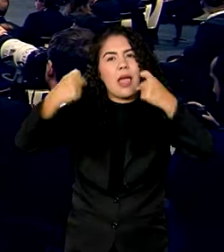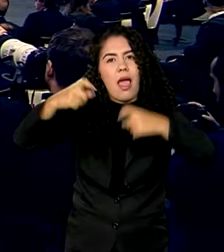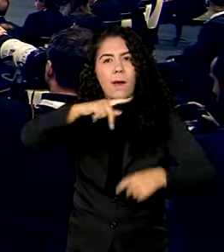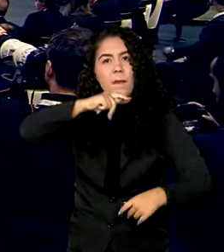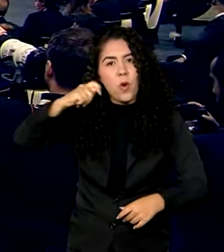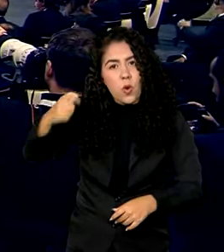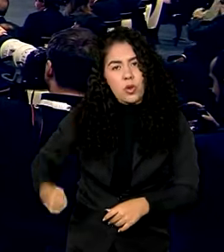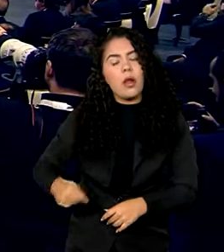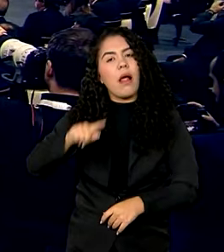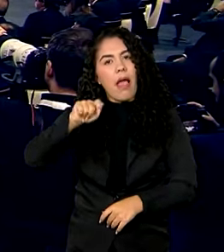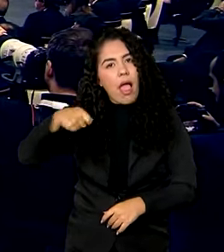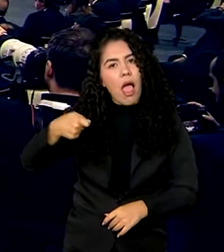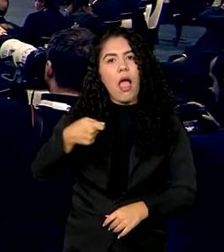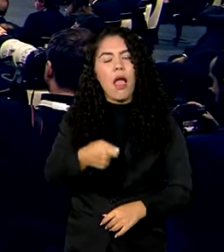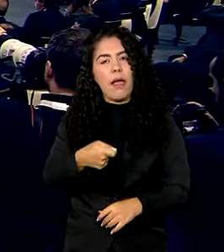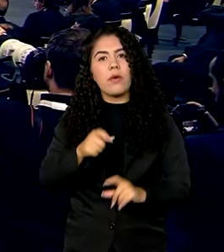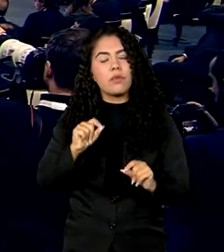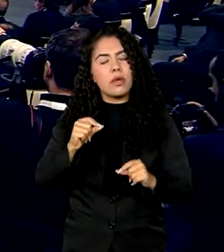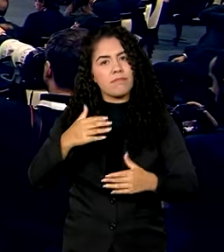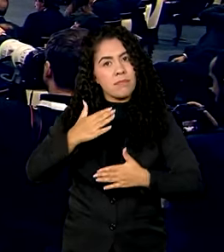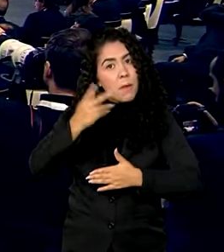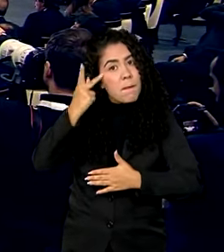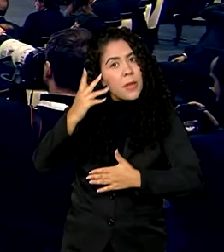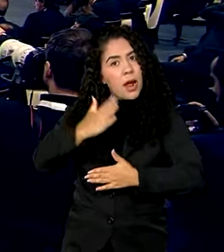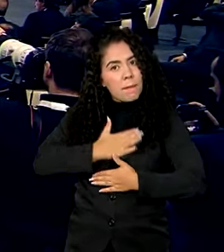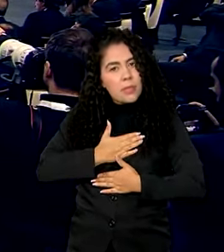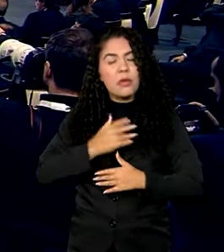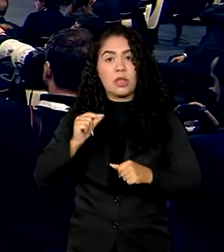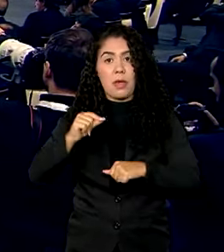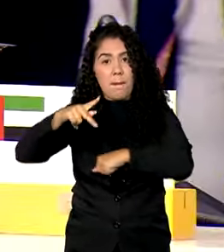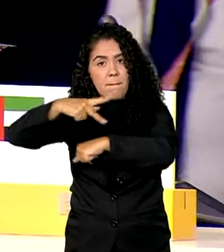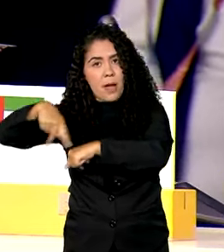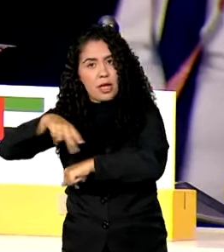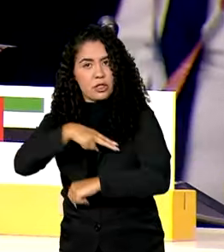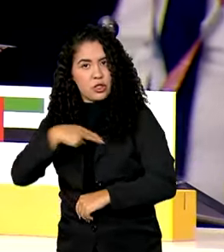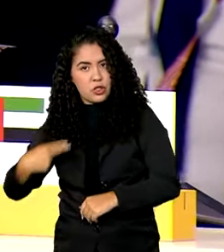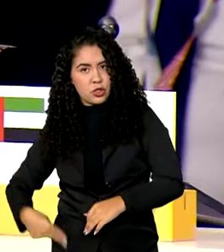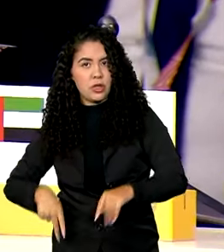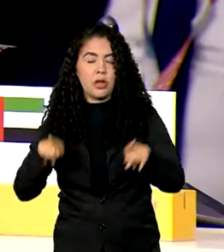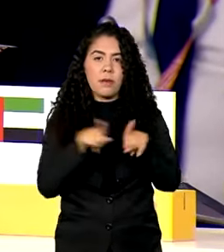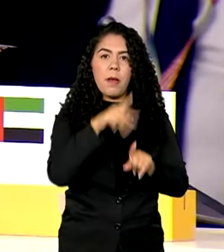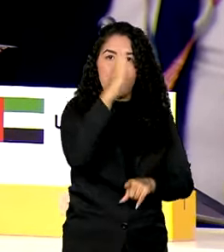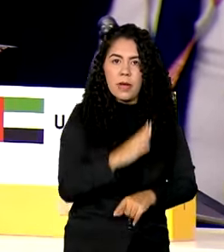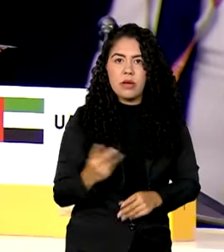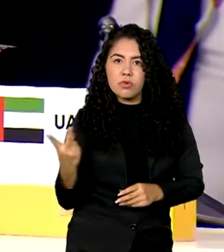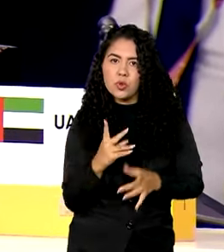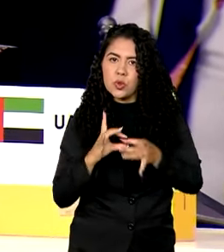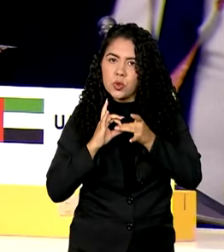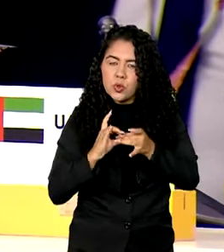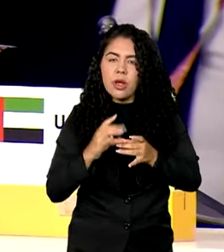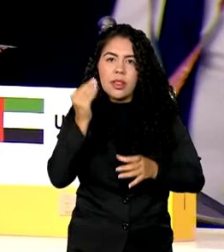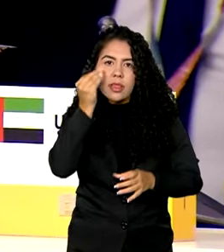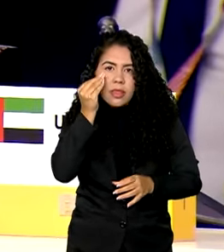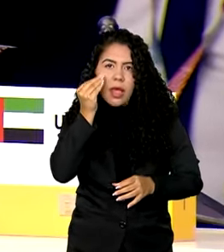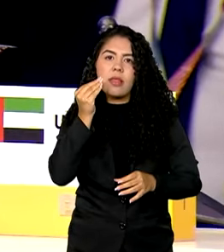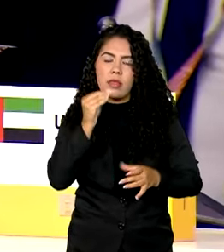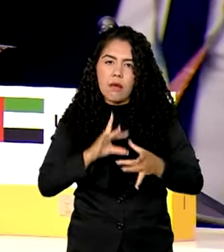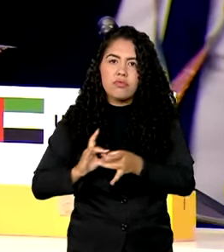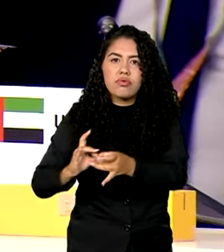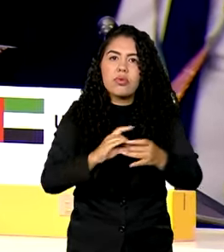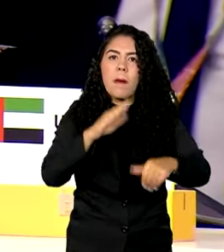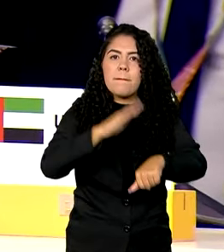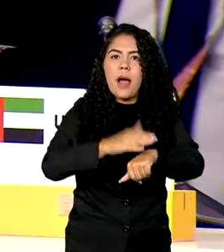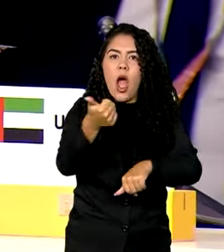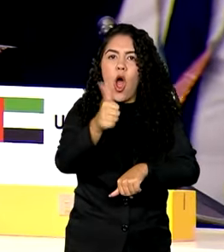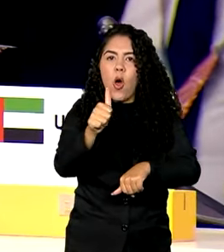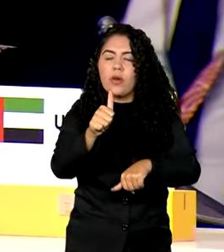é a mensagem que o entendimento China e Brasil busca promover junto com mais 11 países.